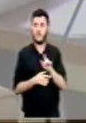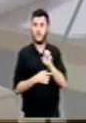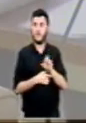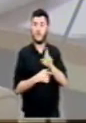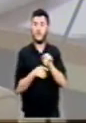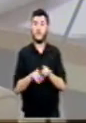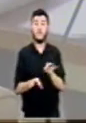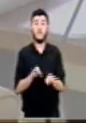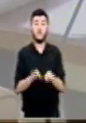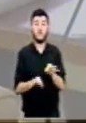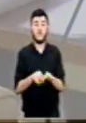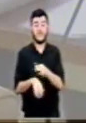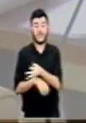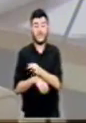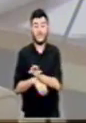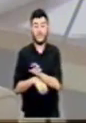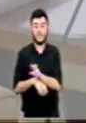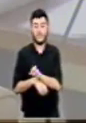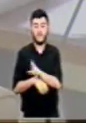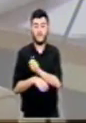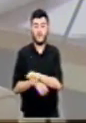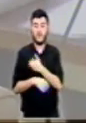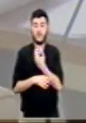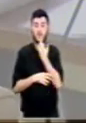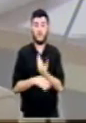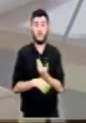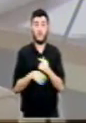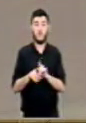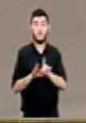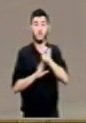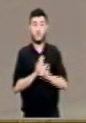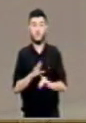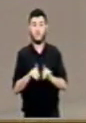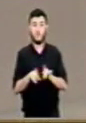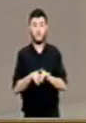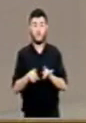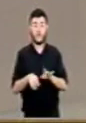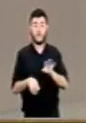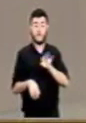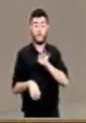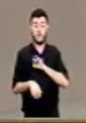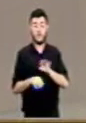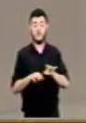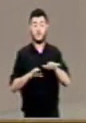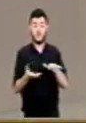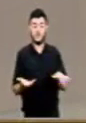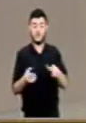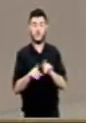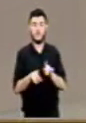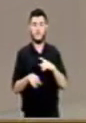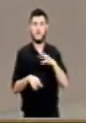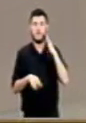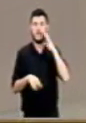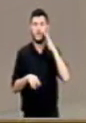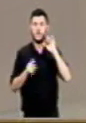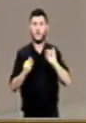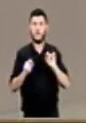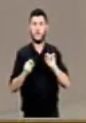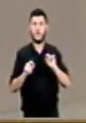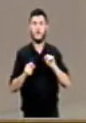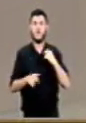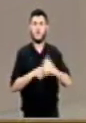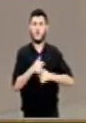que o diretor da Polícia Legislativa, embora na sua visão atuasse com posição de comando em relação aos atos